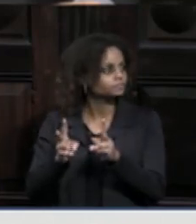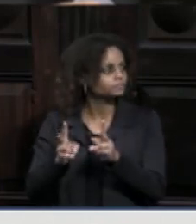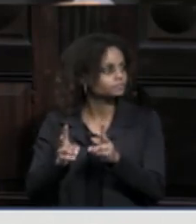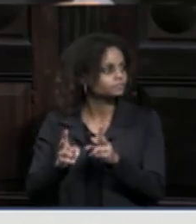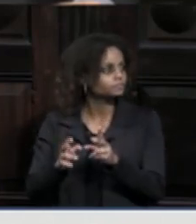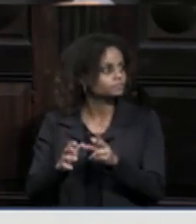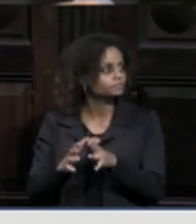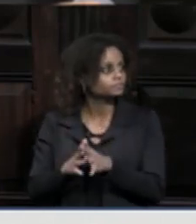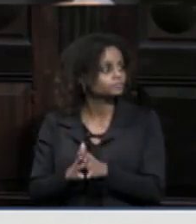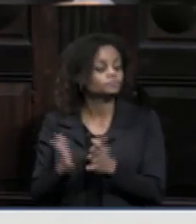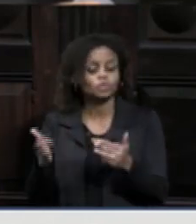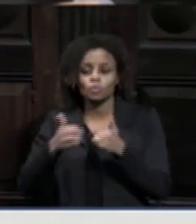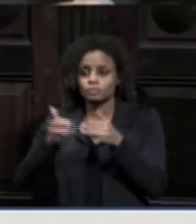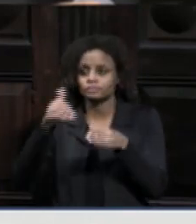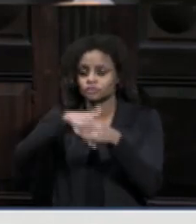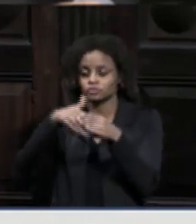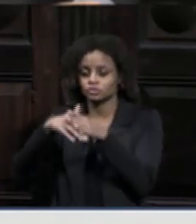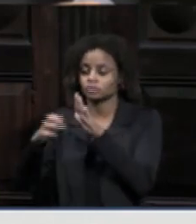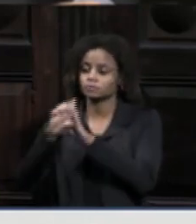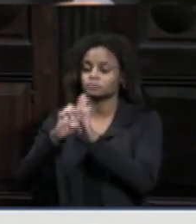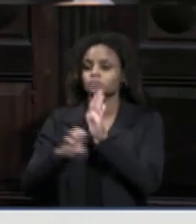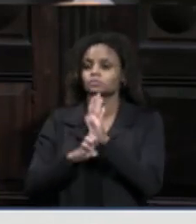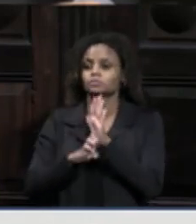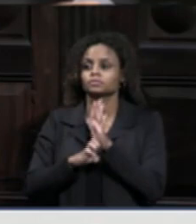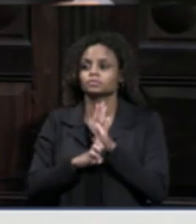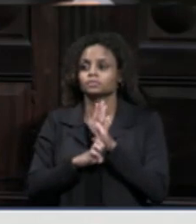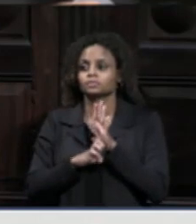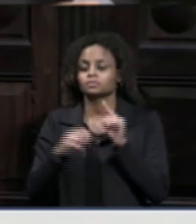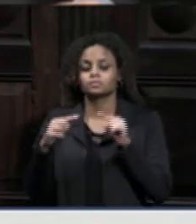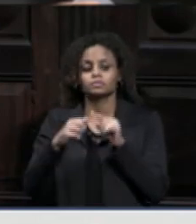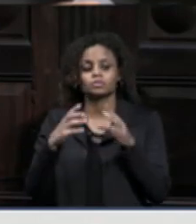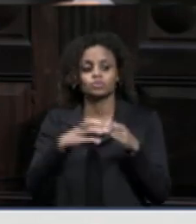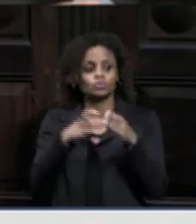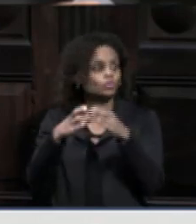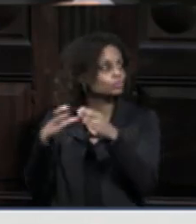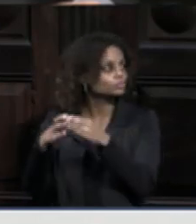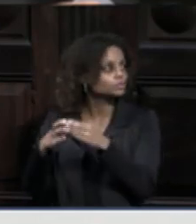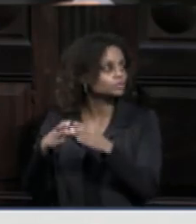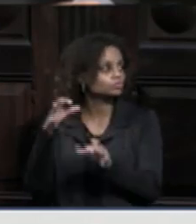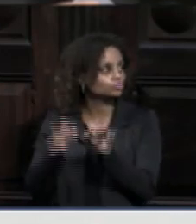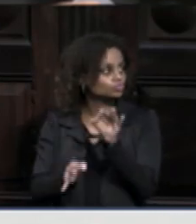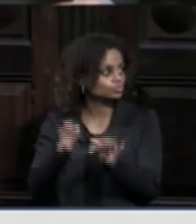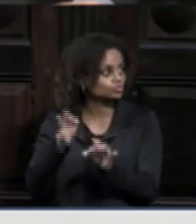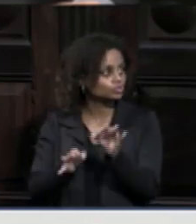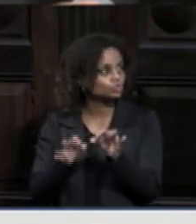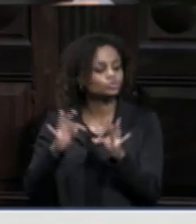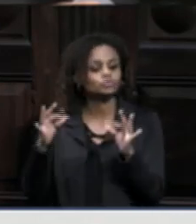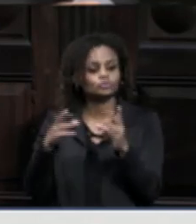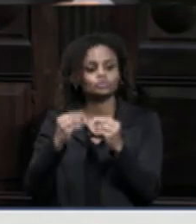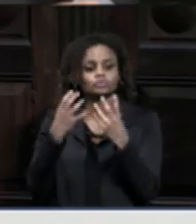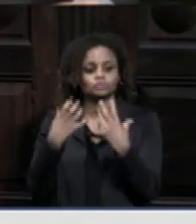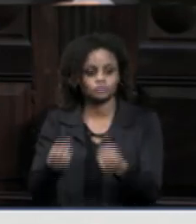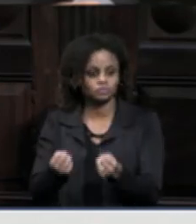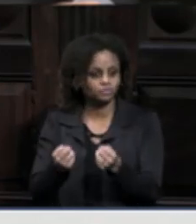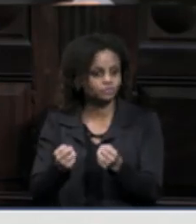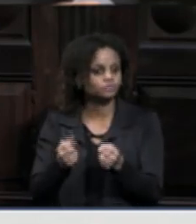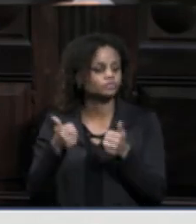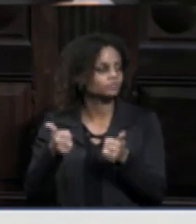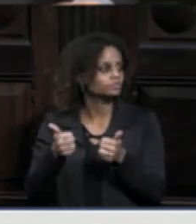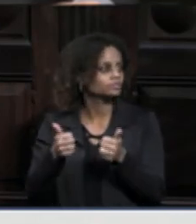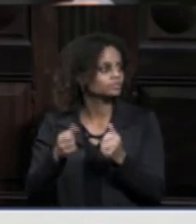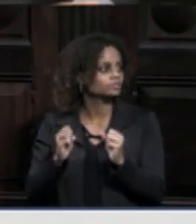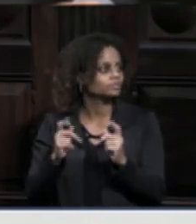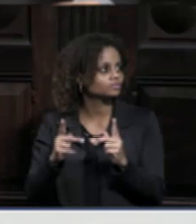ou não? Então, em votação, as emendas da Comissão de Constituição e Justiça. Senhores que aprovam nesse estão aprovados.